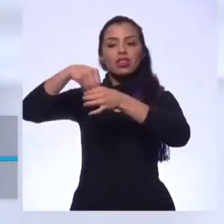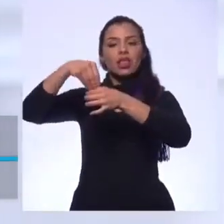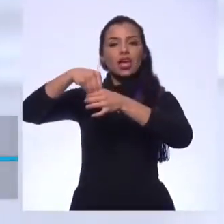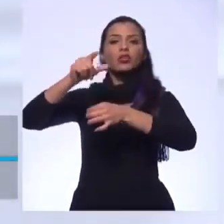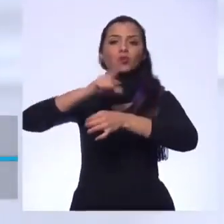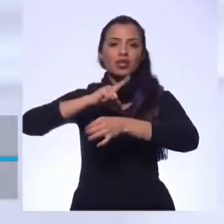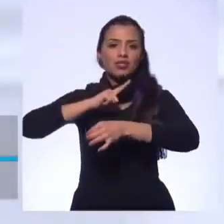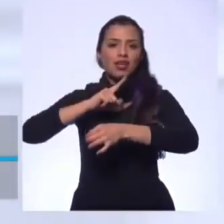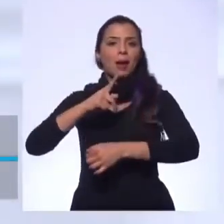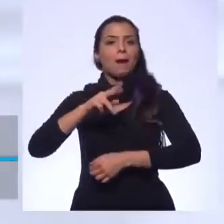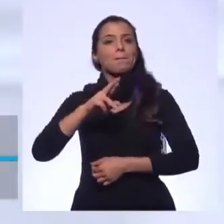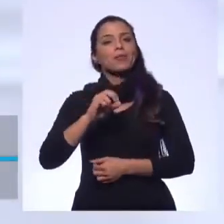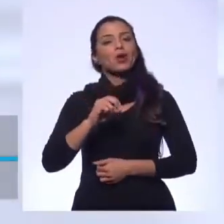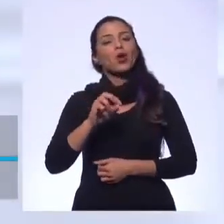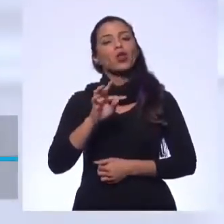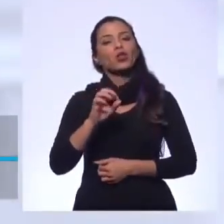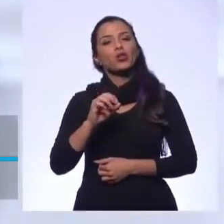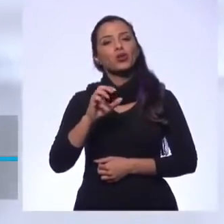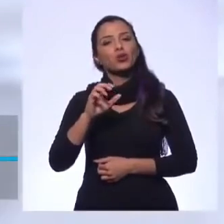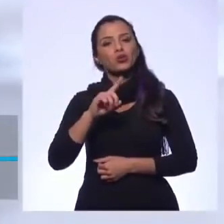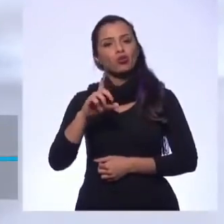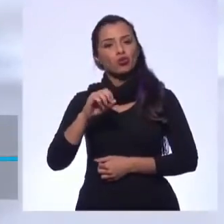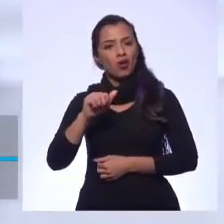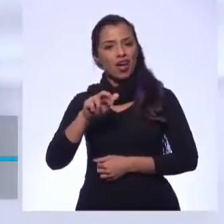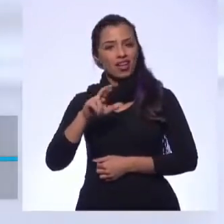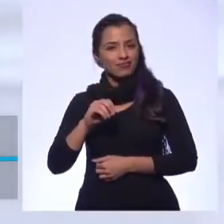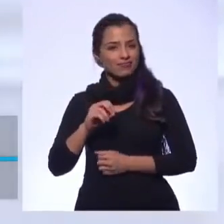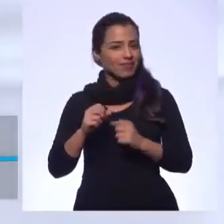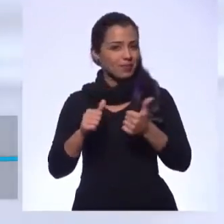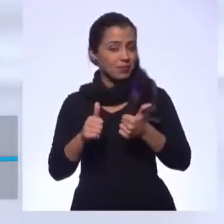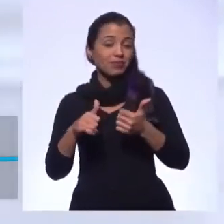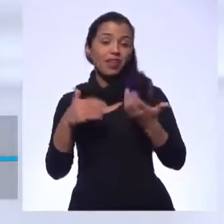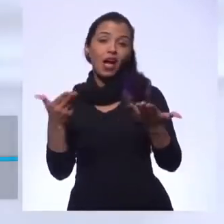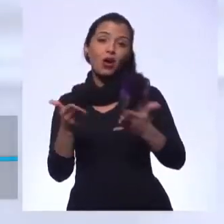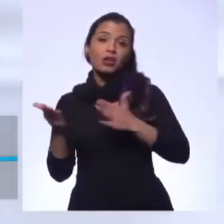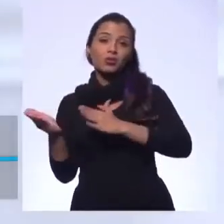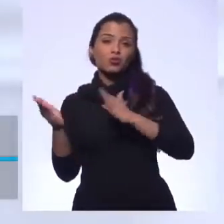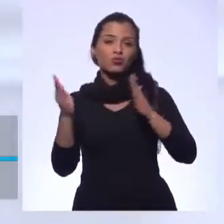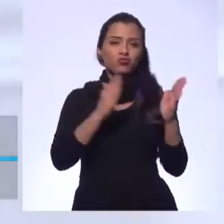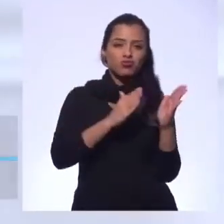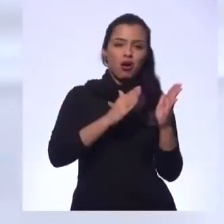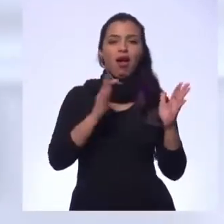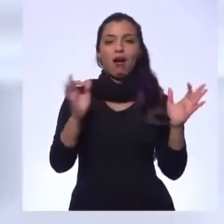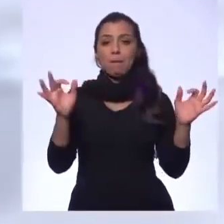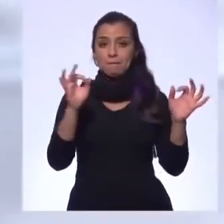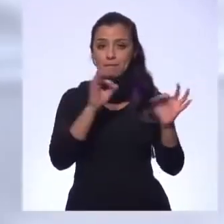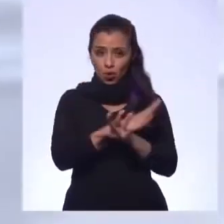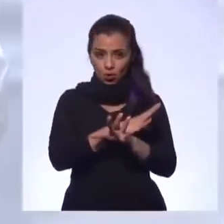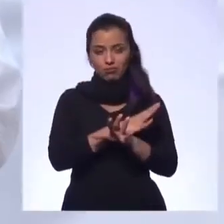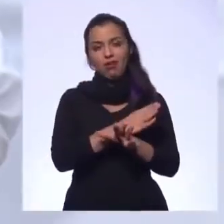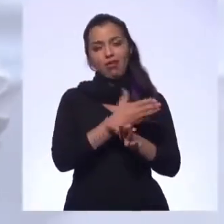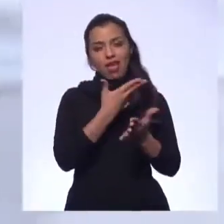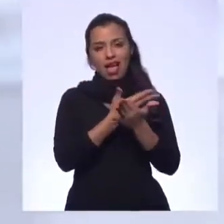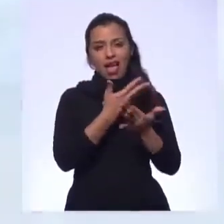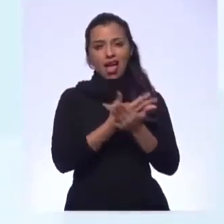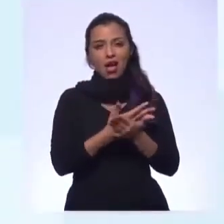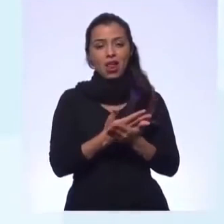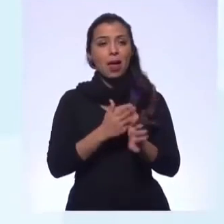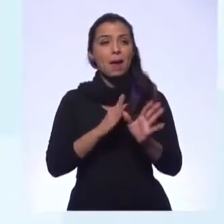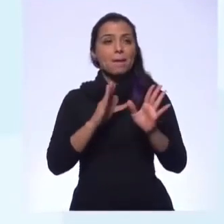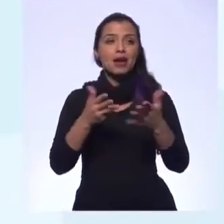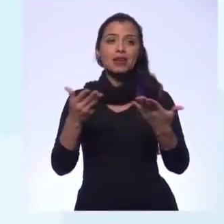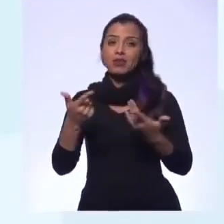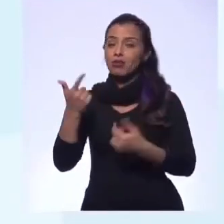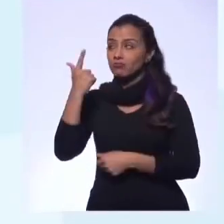inseto. Gente, a aula está chegando no fim, mas eu quero que vocês vão colocando no chat aí o seguinte, pode deixar aberto, por favor. Para que servem